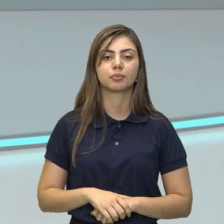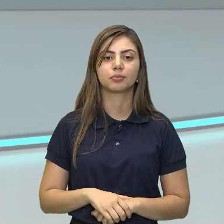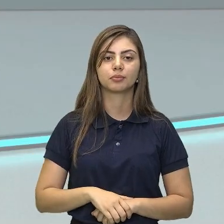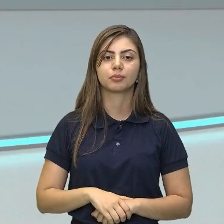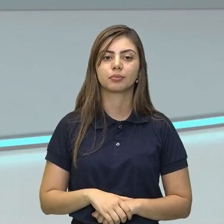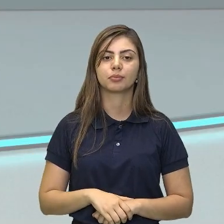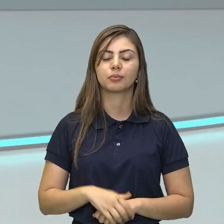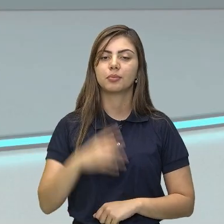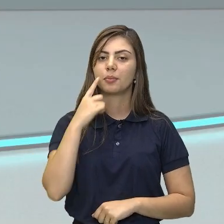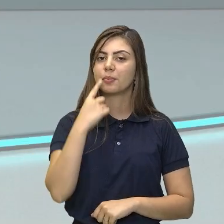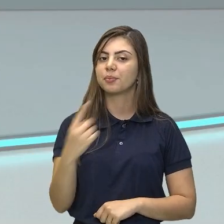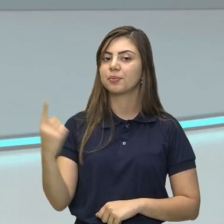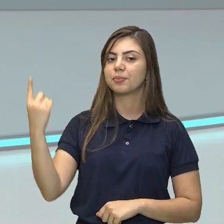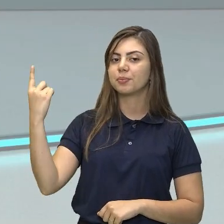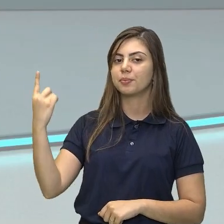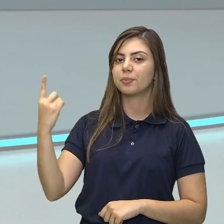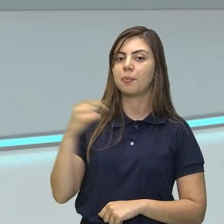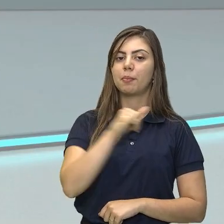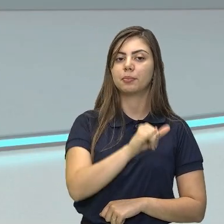I am not,